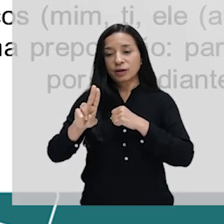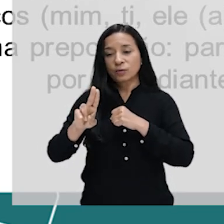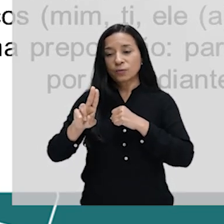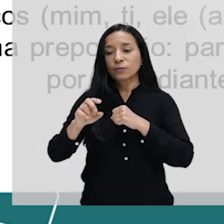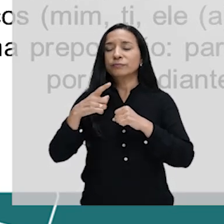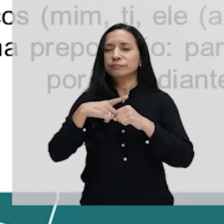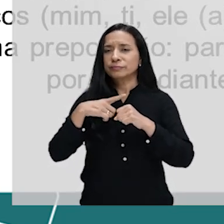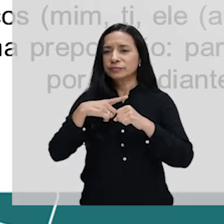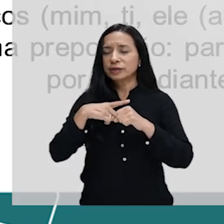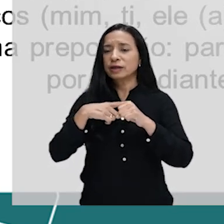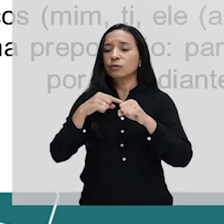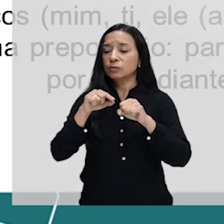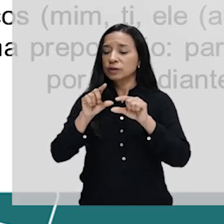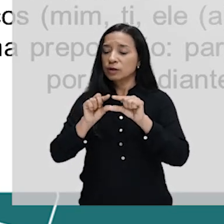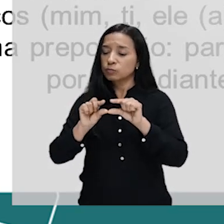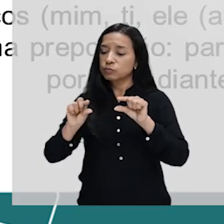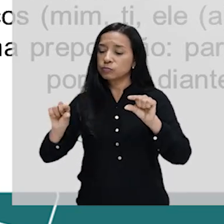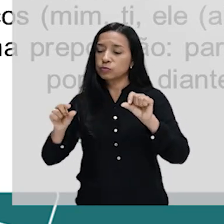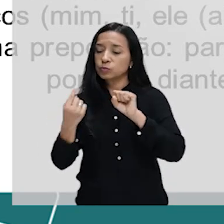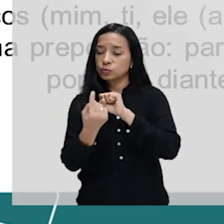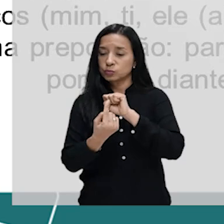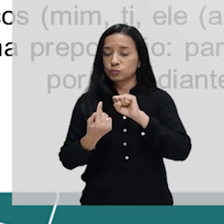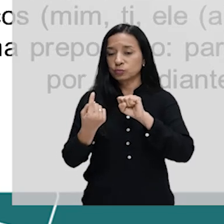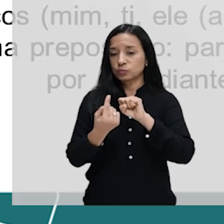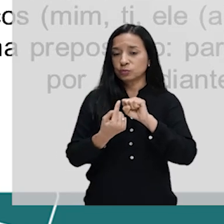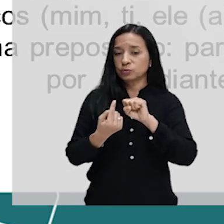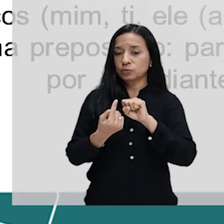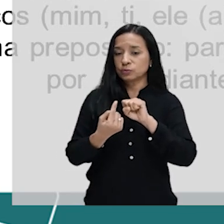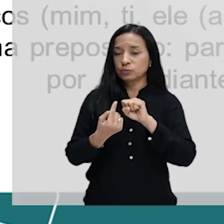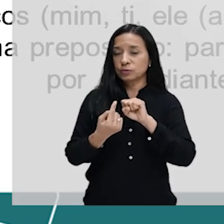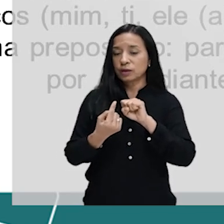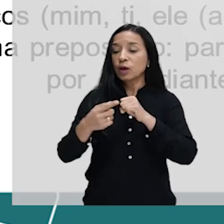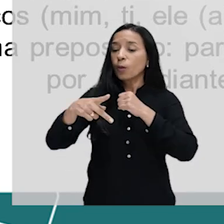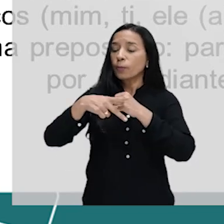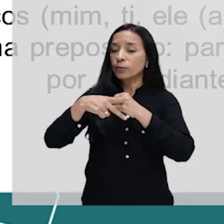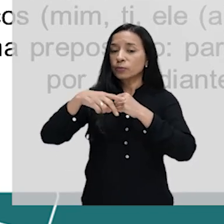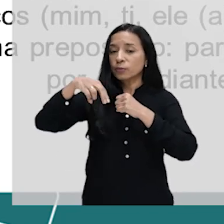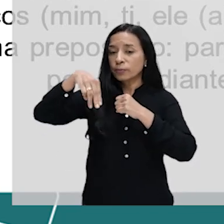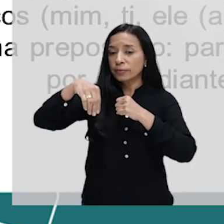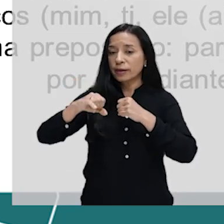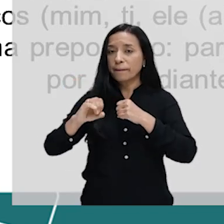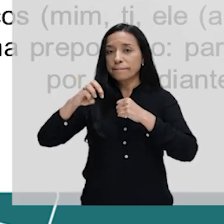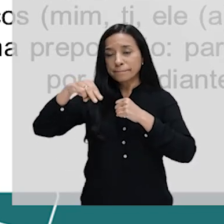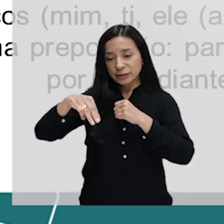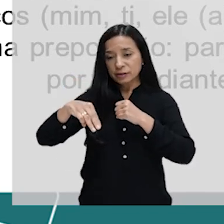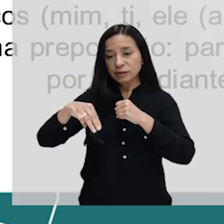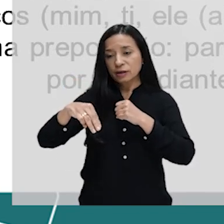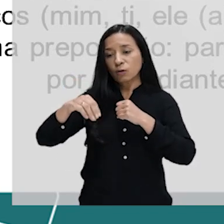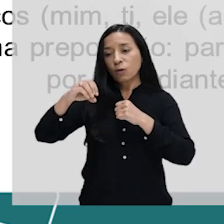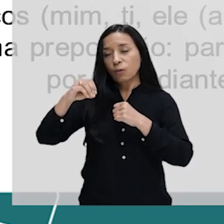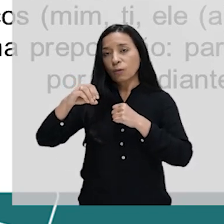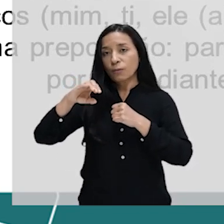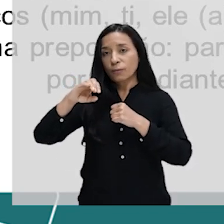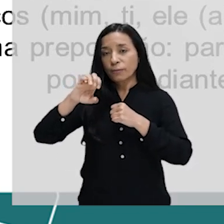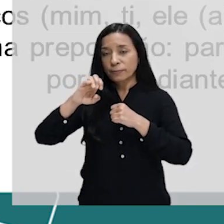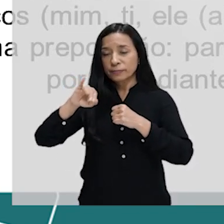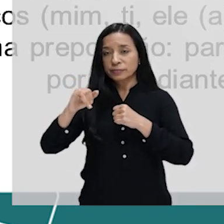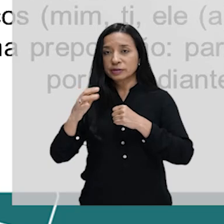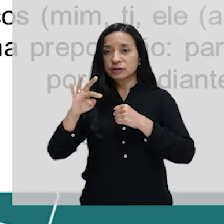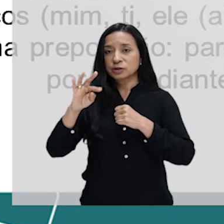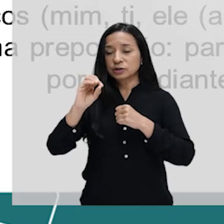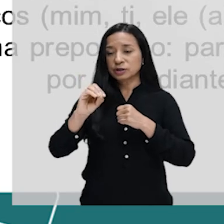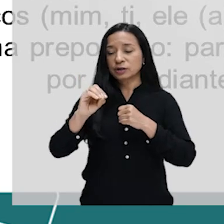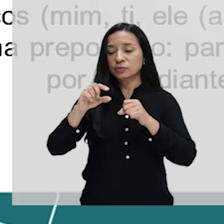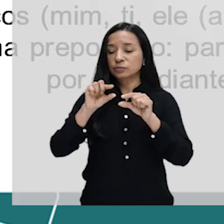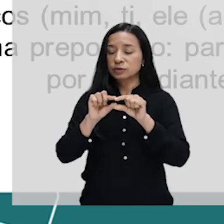oração. Já o pronome mim é usado como complemento, ou seja, é o objeto da oração. Usamos o pronome do